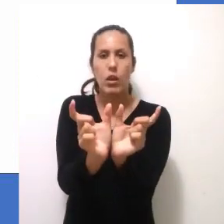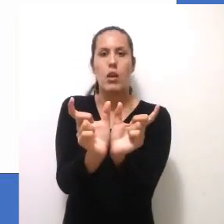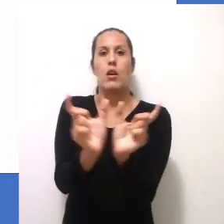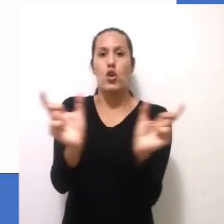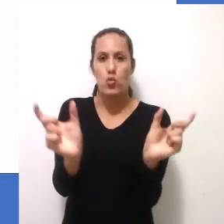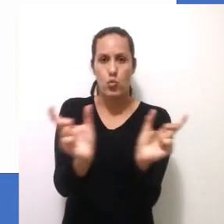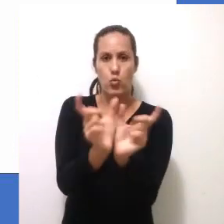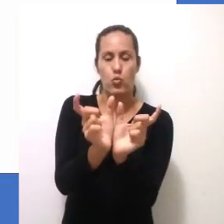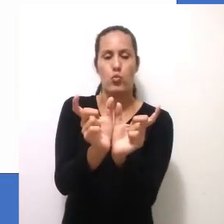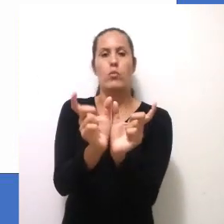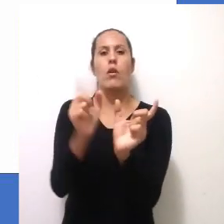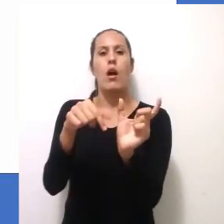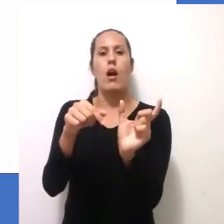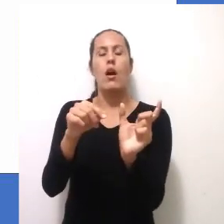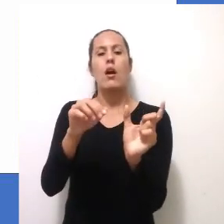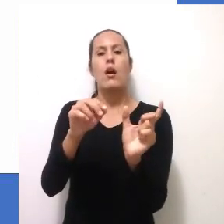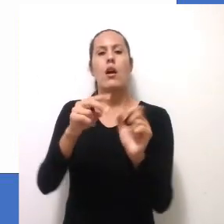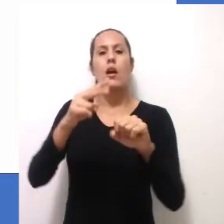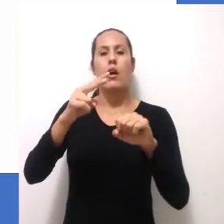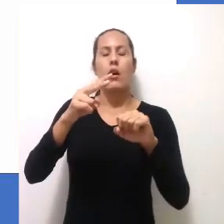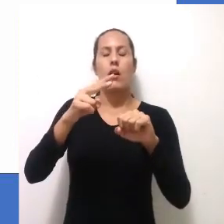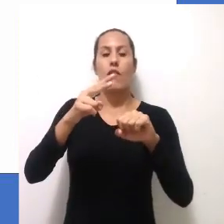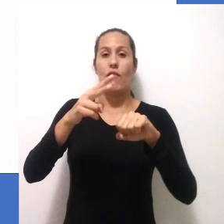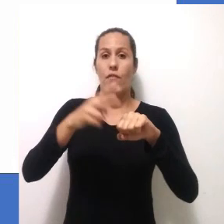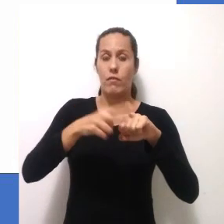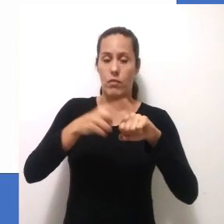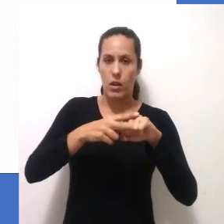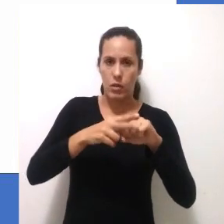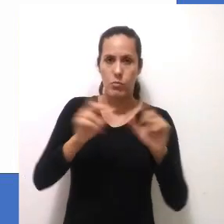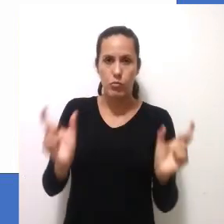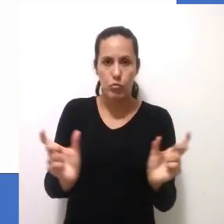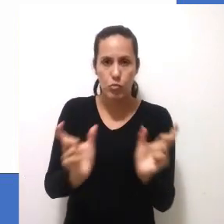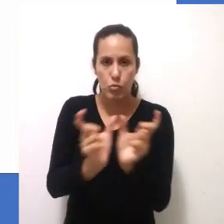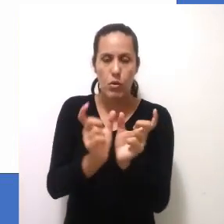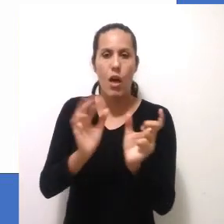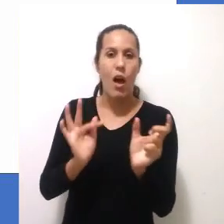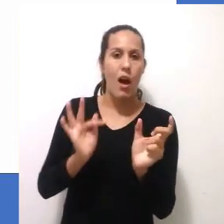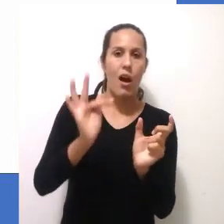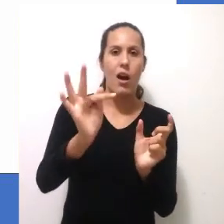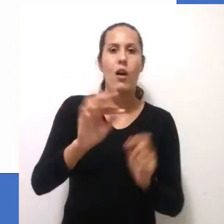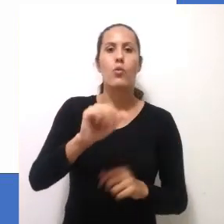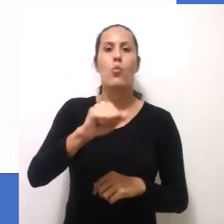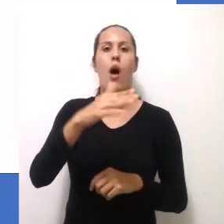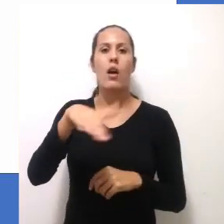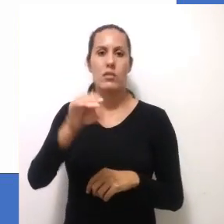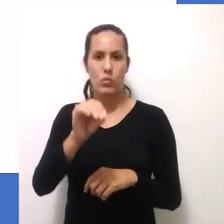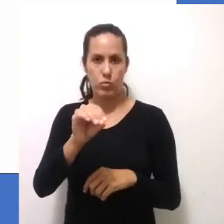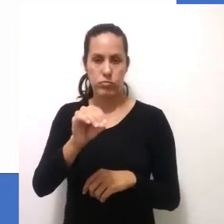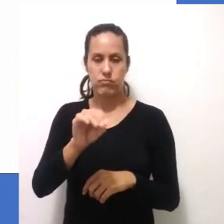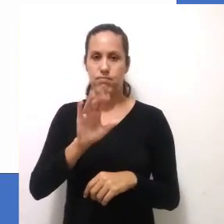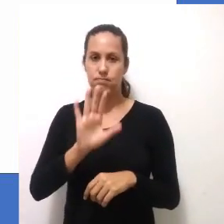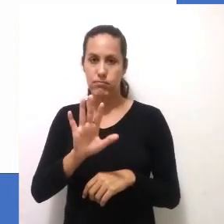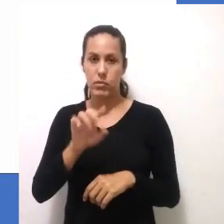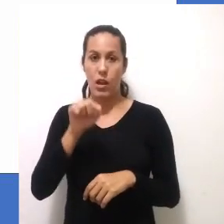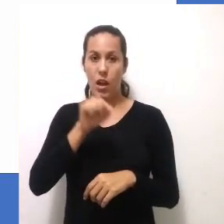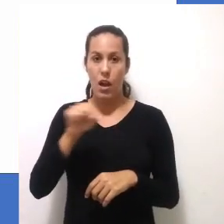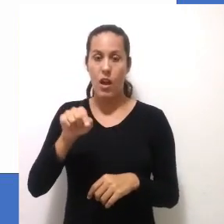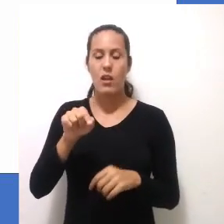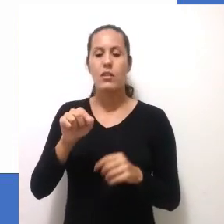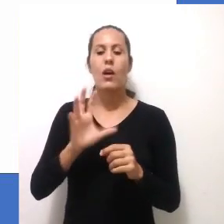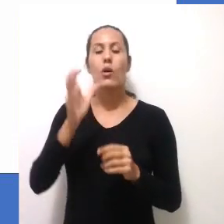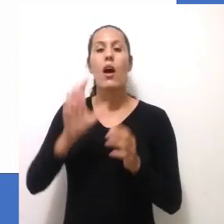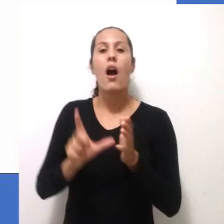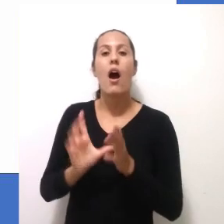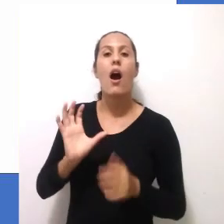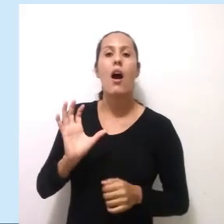alguma intenção. No entanto, o que é legal a gente pensar é que o going to, ele acontece antes da